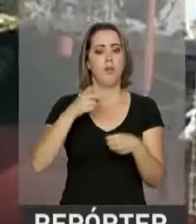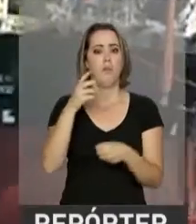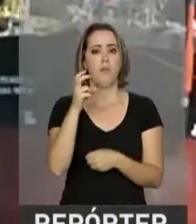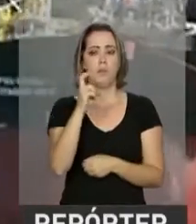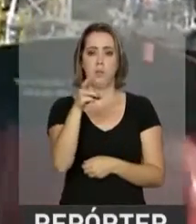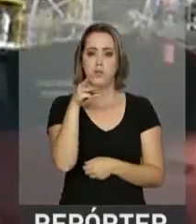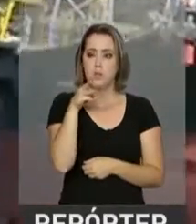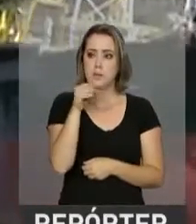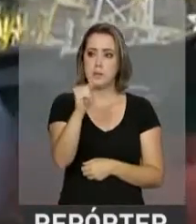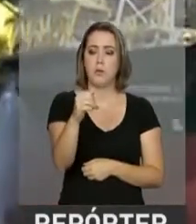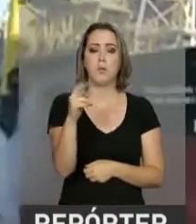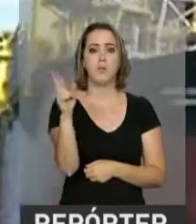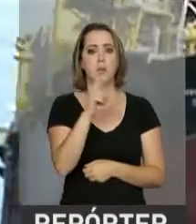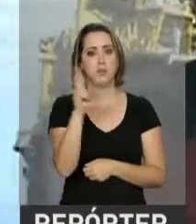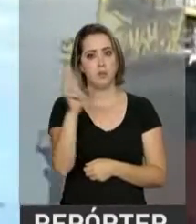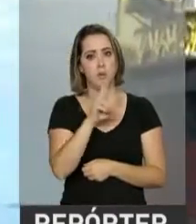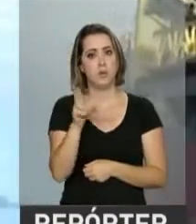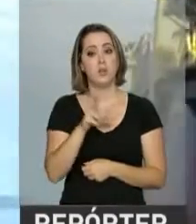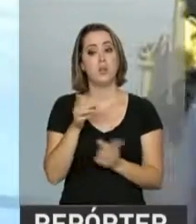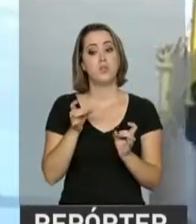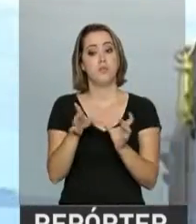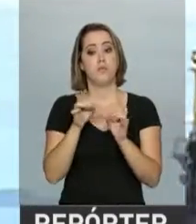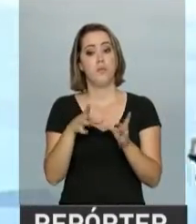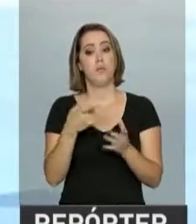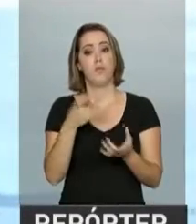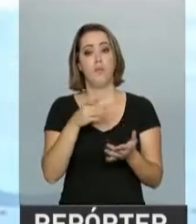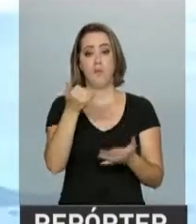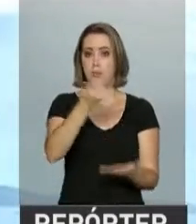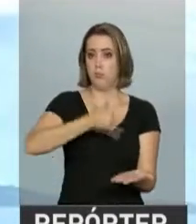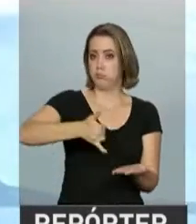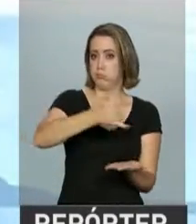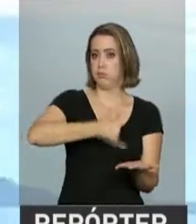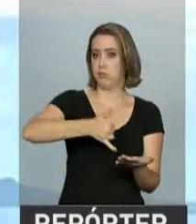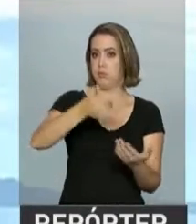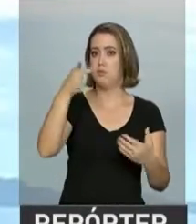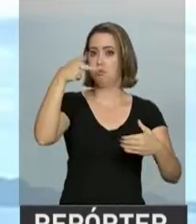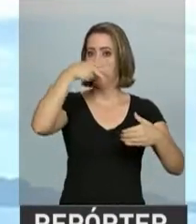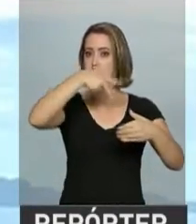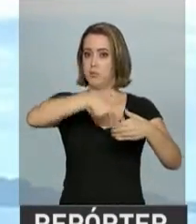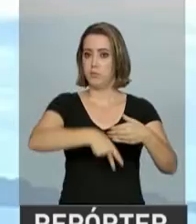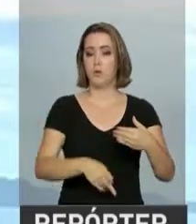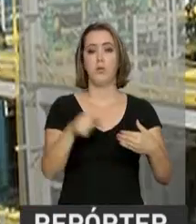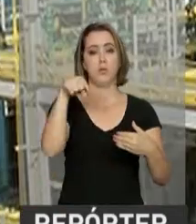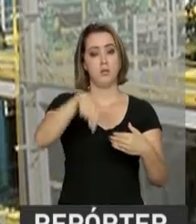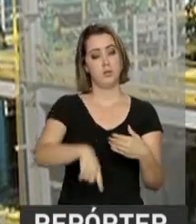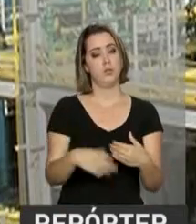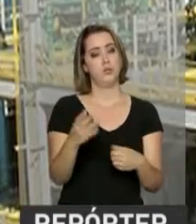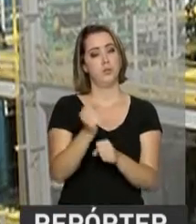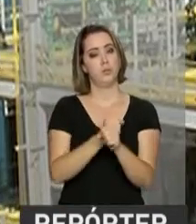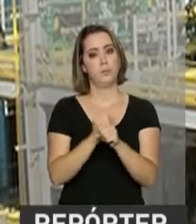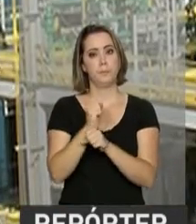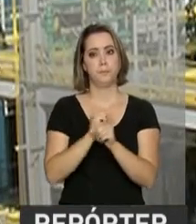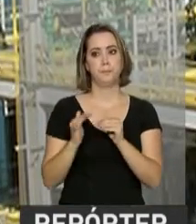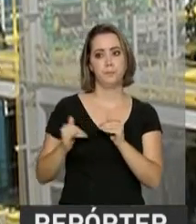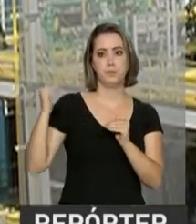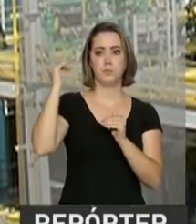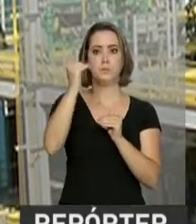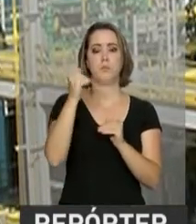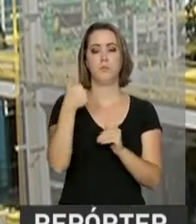de reais em royalties do petróleo cujo preço atingiu no começo deste ano o maior patamar em 18